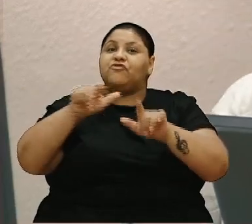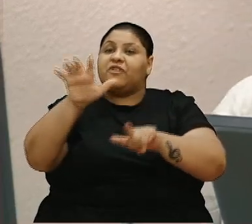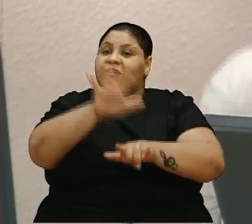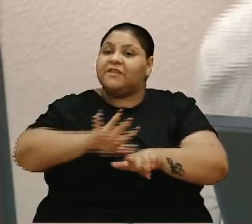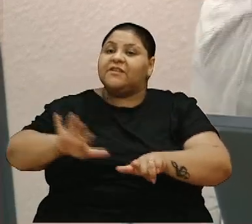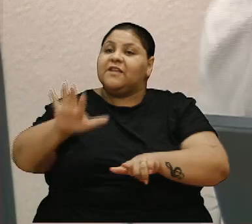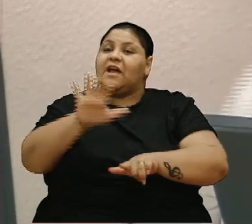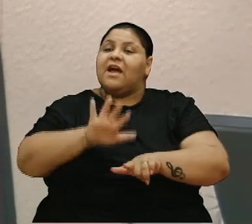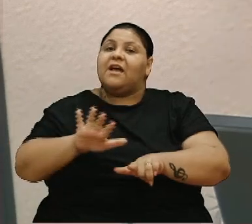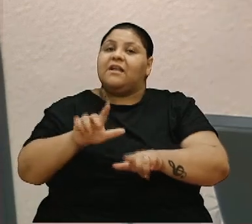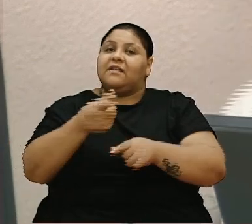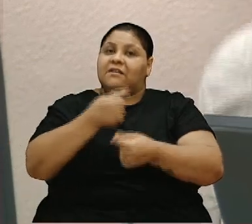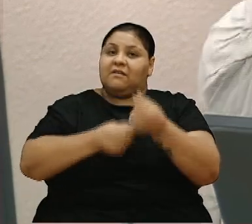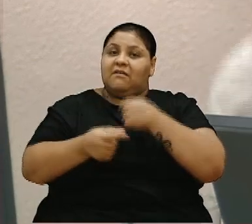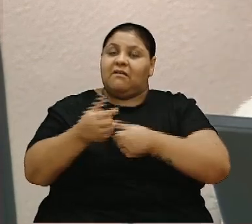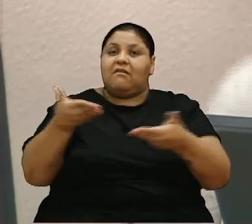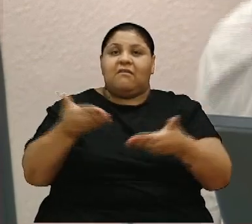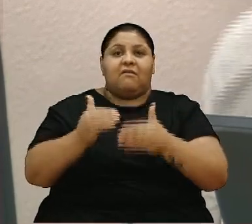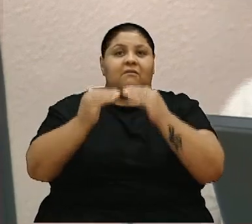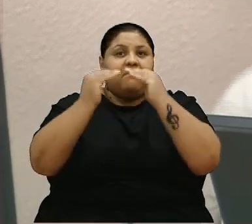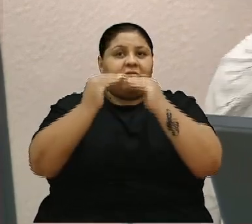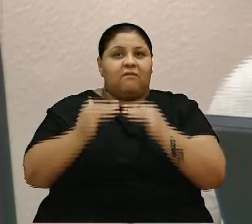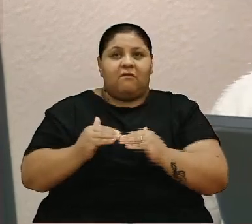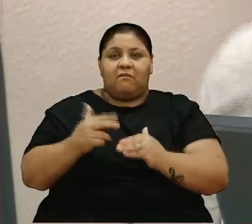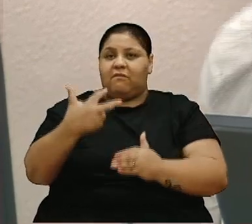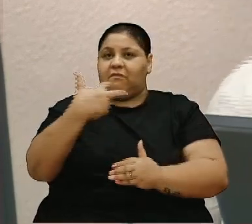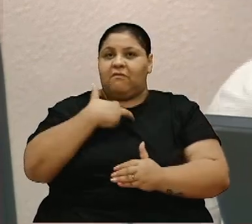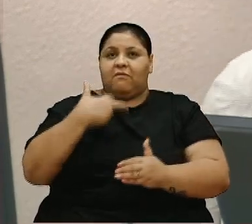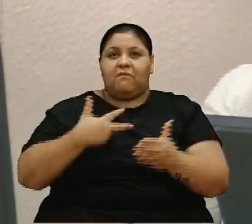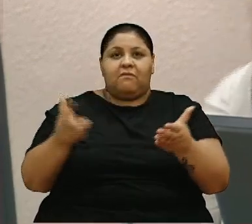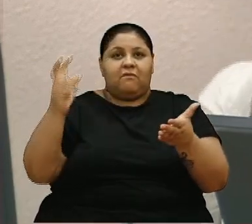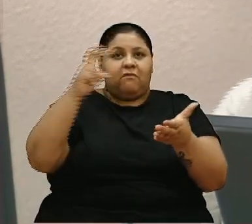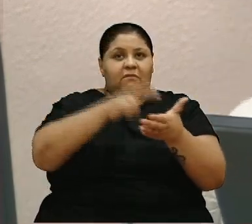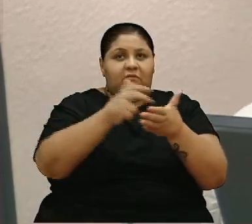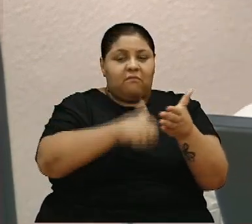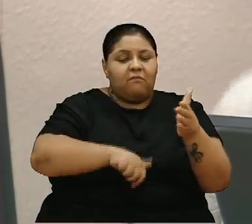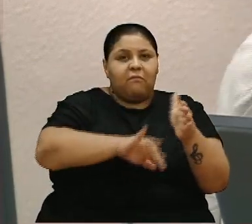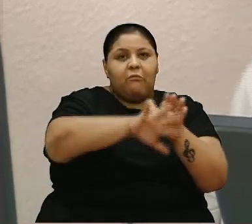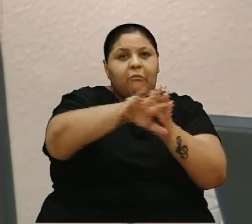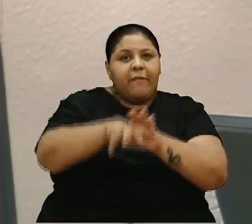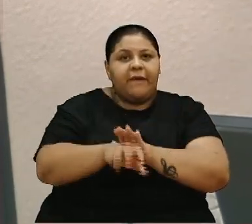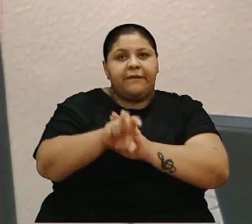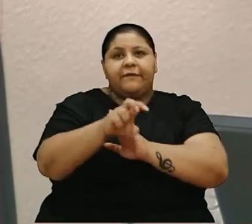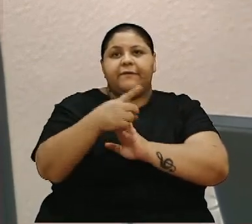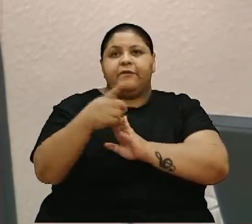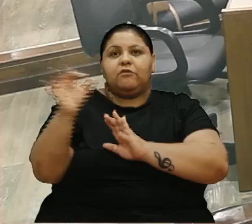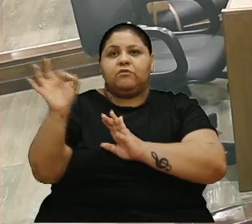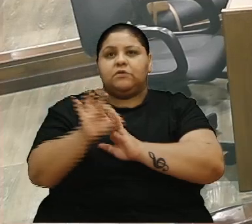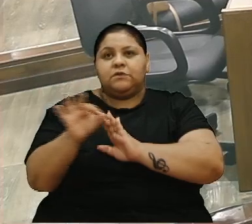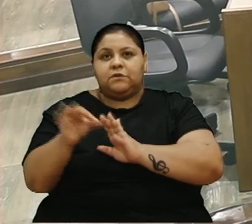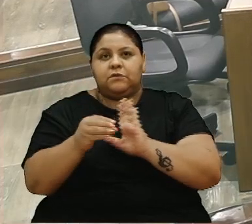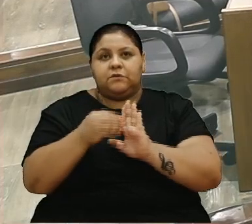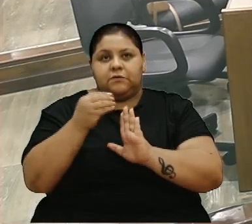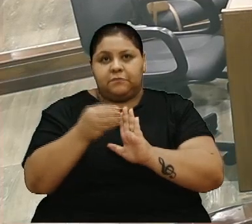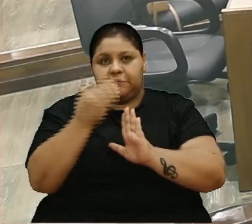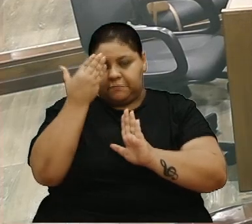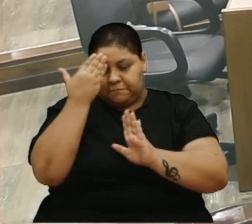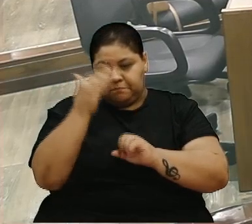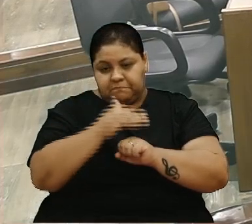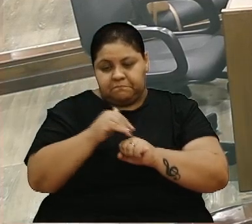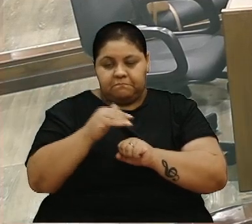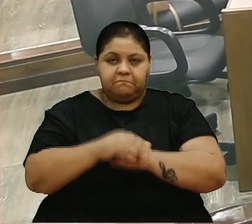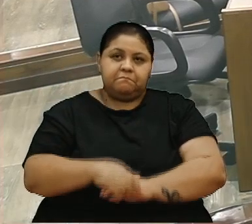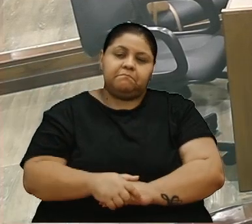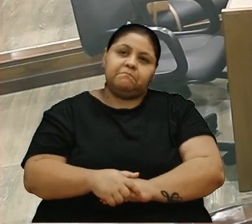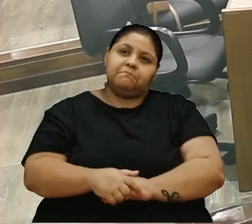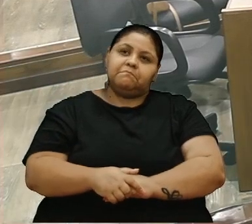de uma posição justa. Não é possível que os banqueiros sequestrem 51% do orçamento. Obrigado pela gentileza. Obrigada,